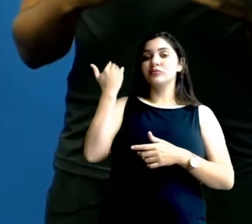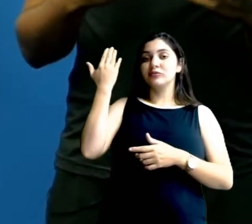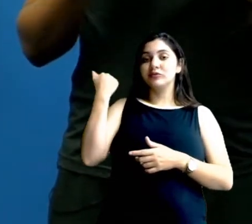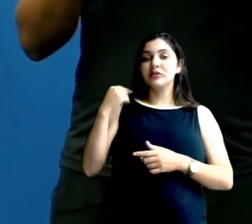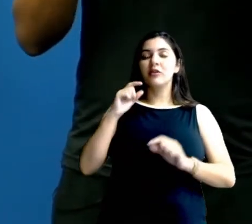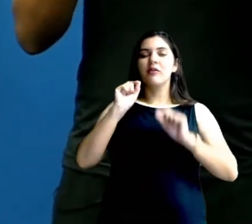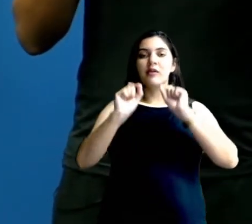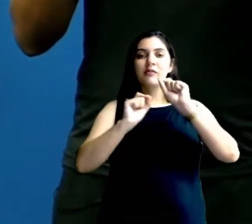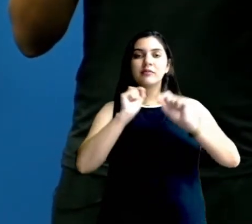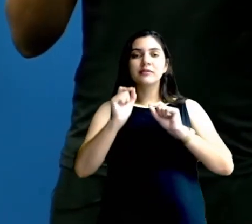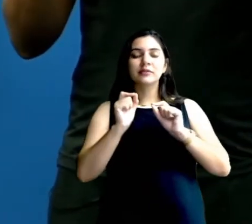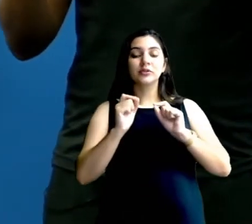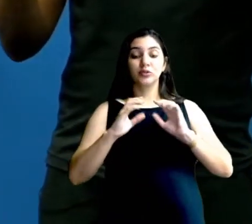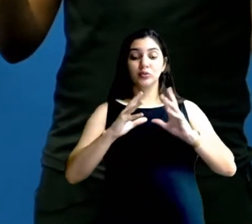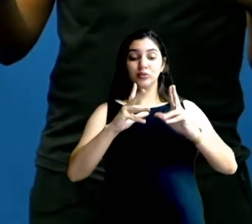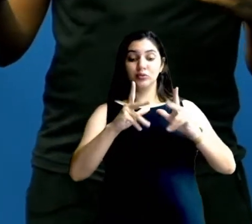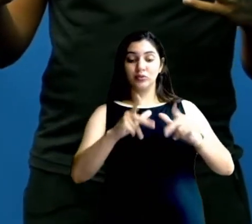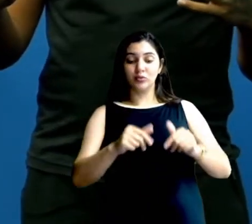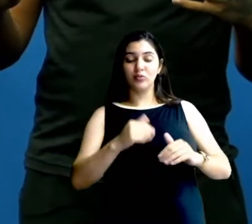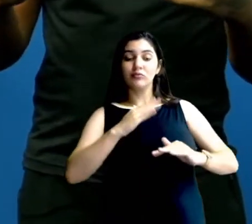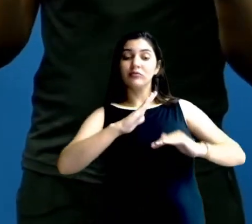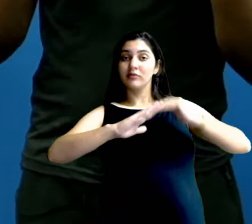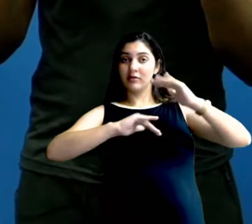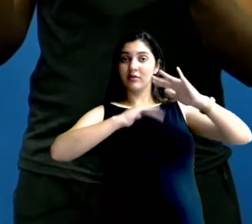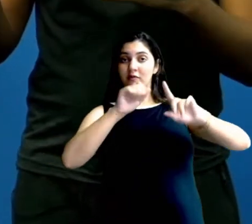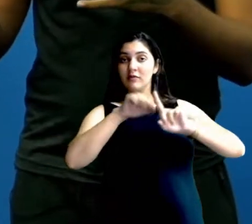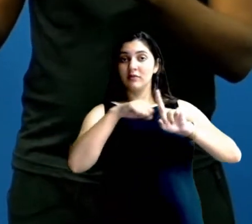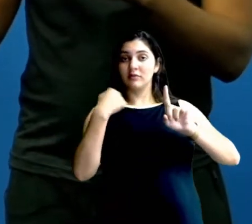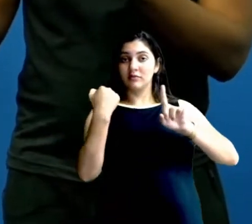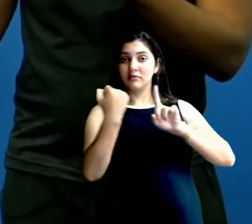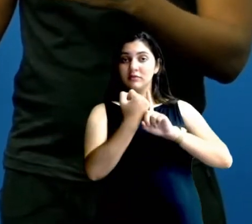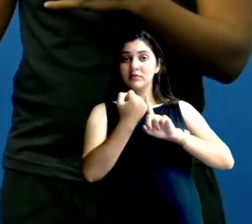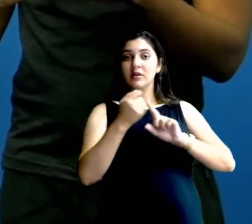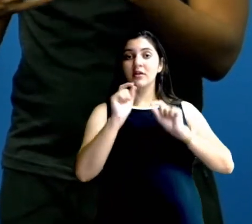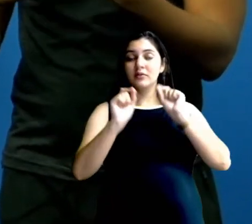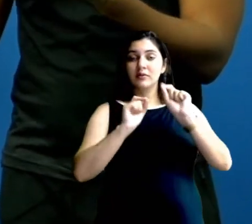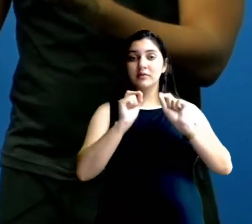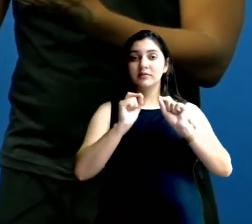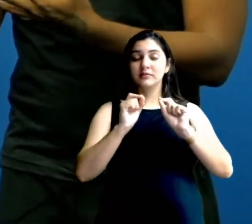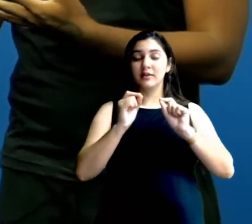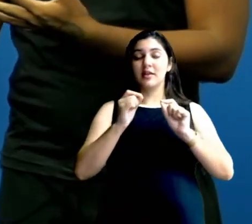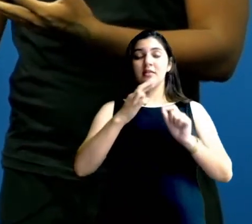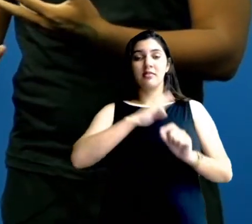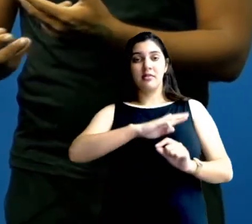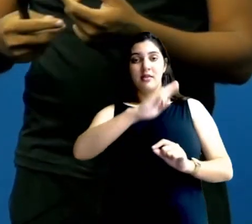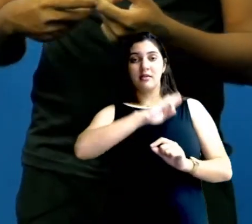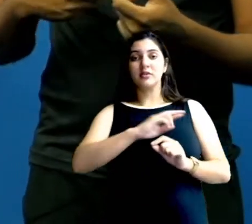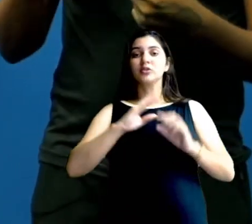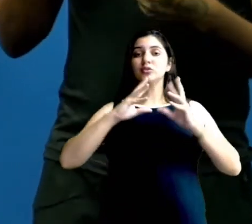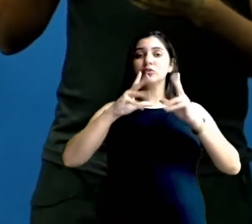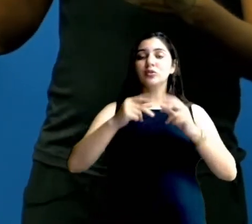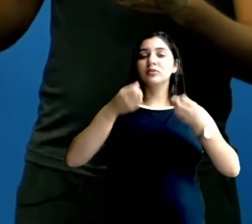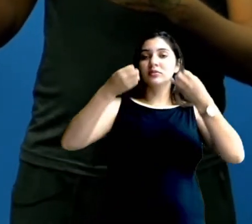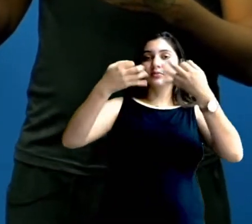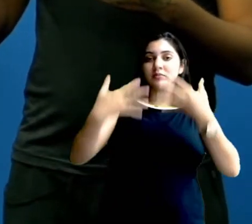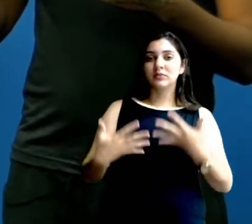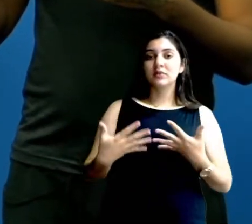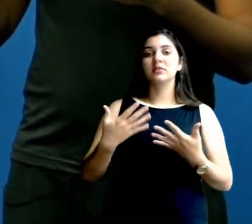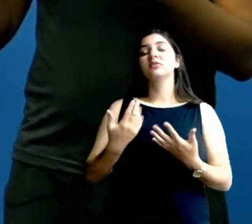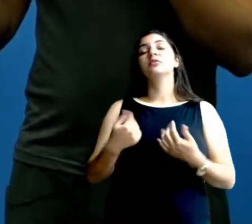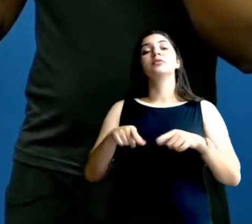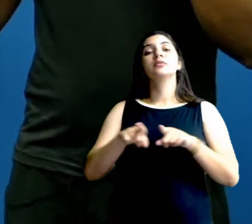ou seja tudo que era desenvolvida na e era com base na religião todas as explicações né